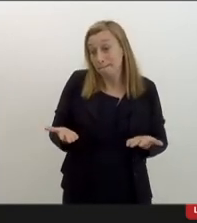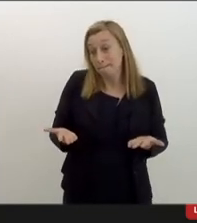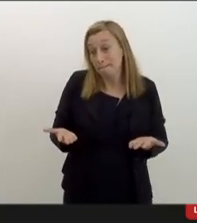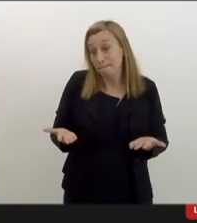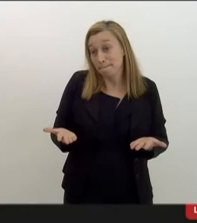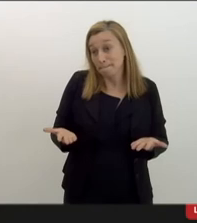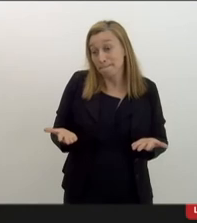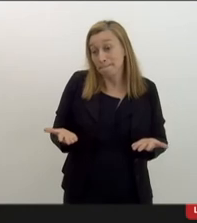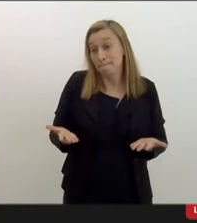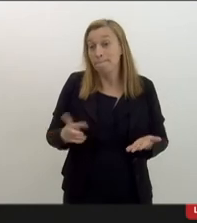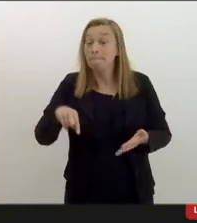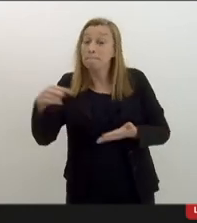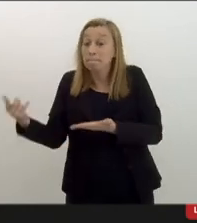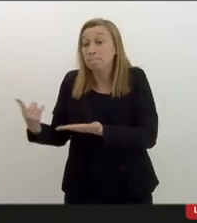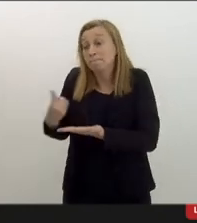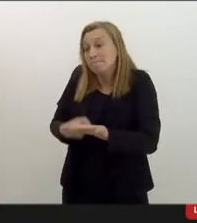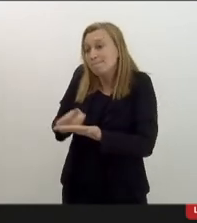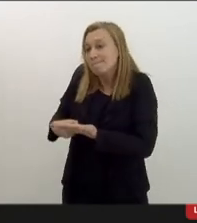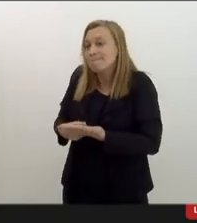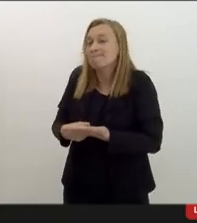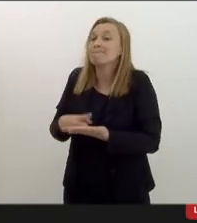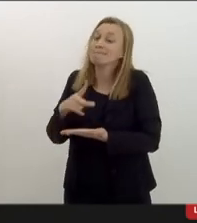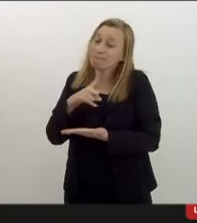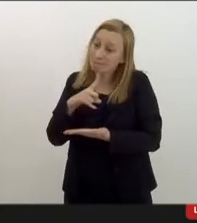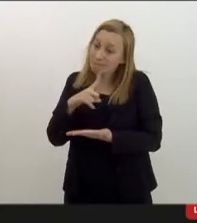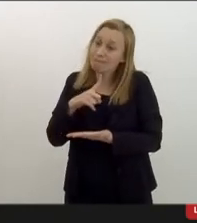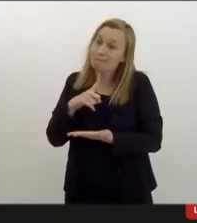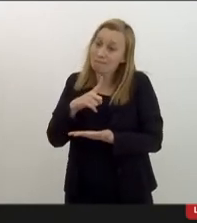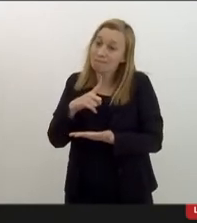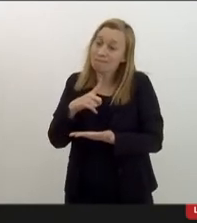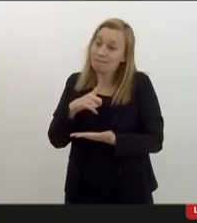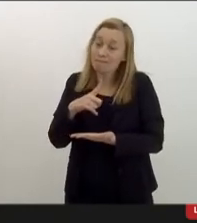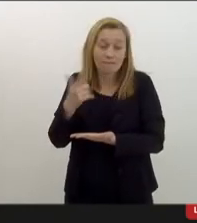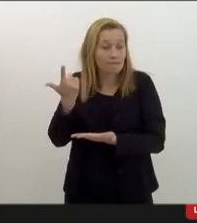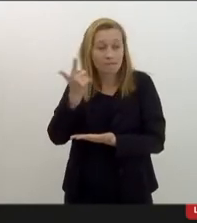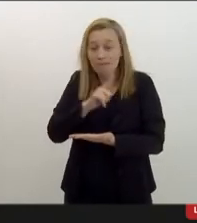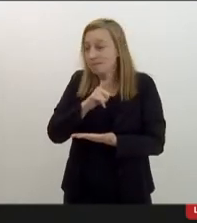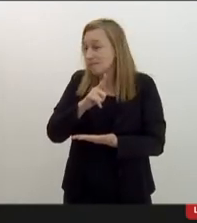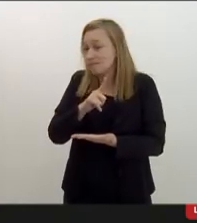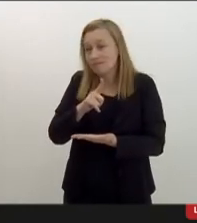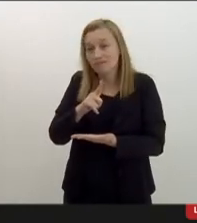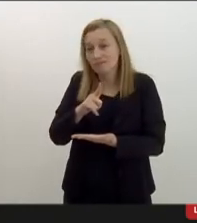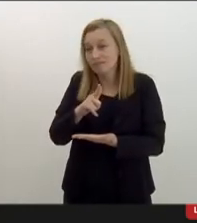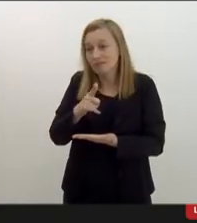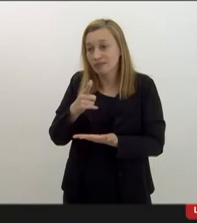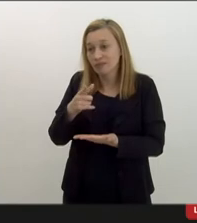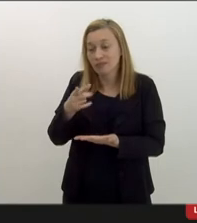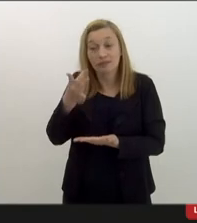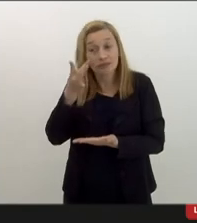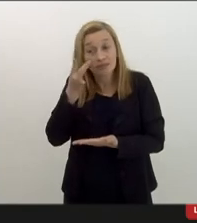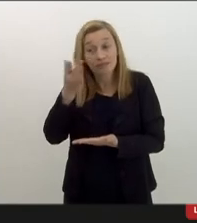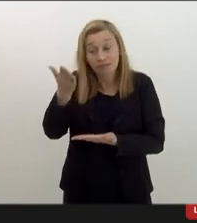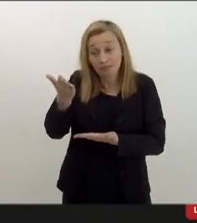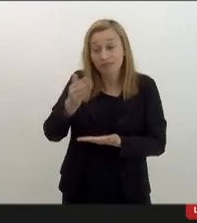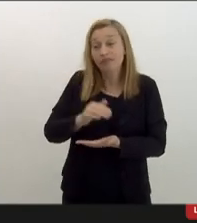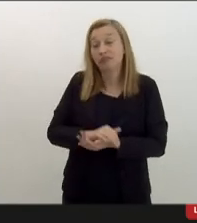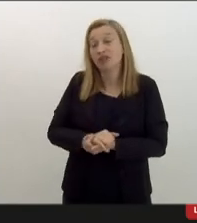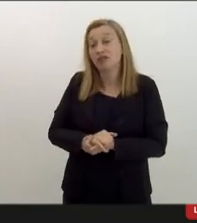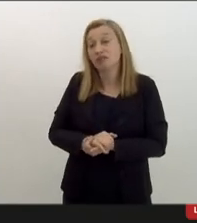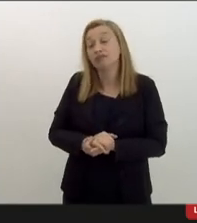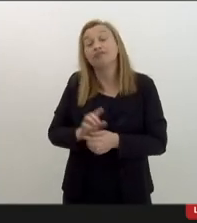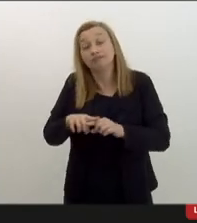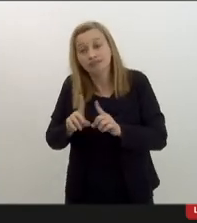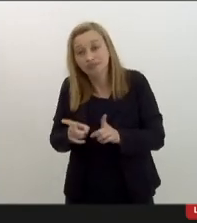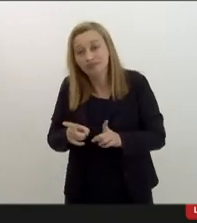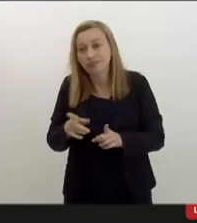já tinha outros compromissos compromissos marcados na agenda Não consegui marcar antes da marcação nessa da consciência